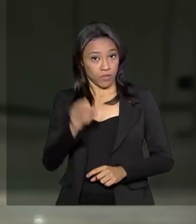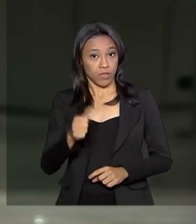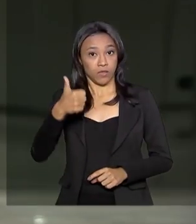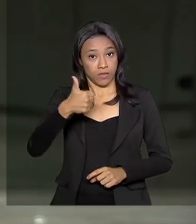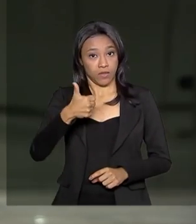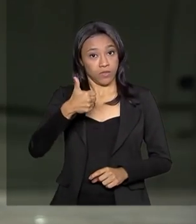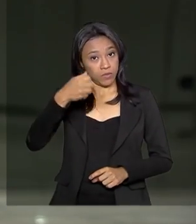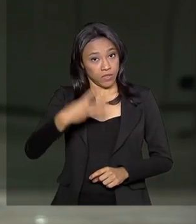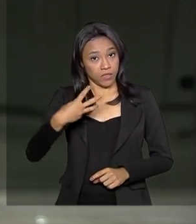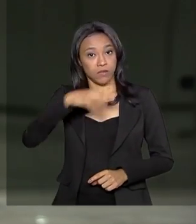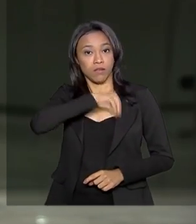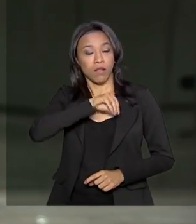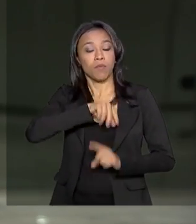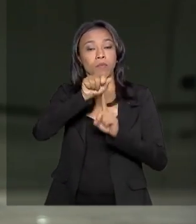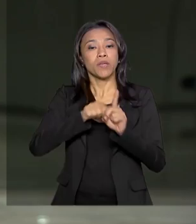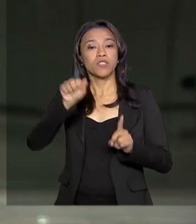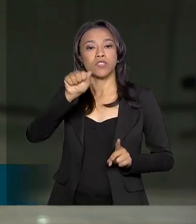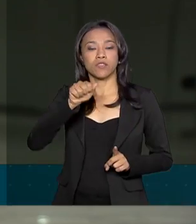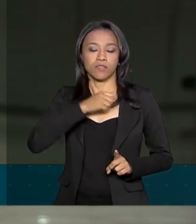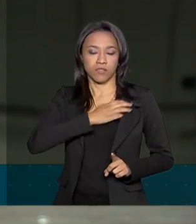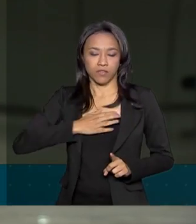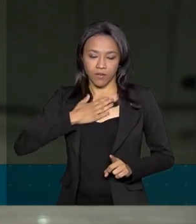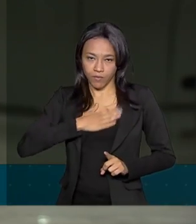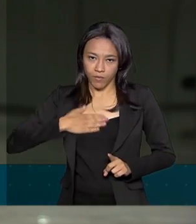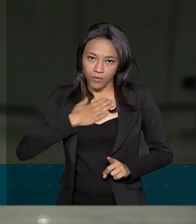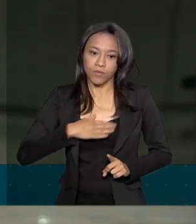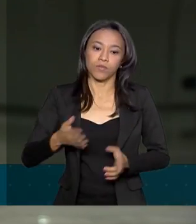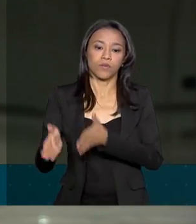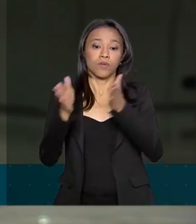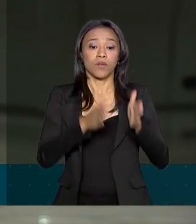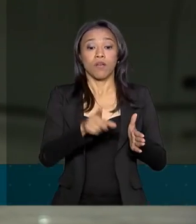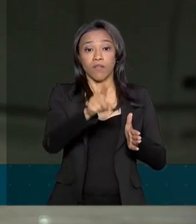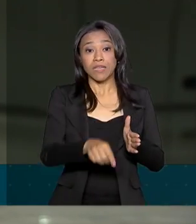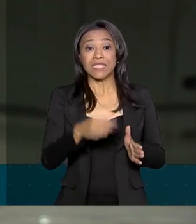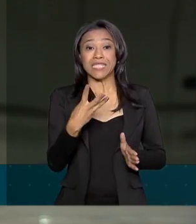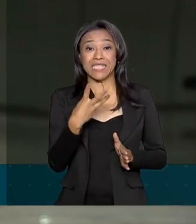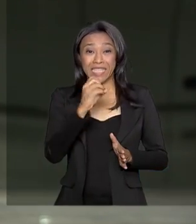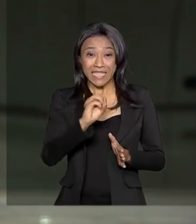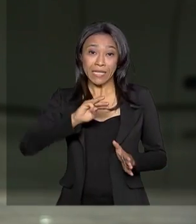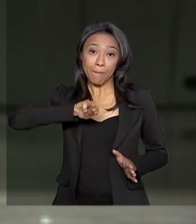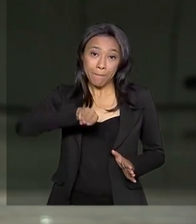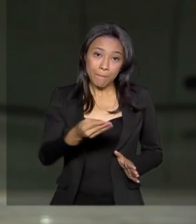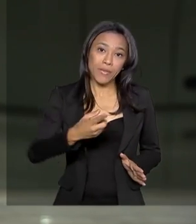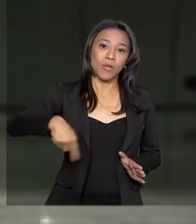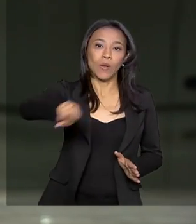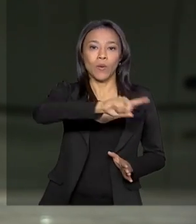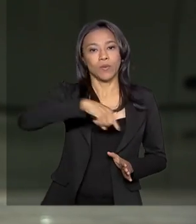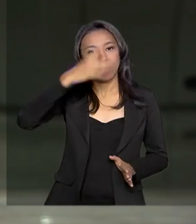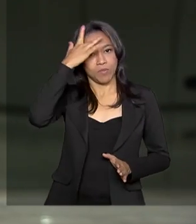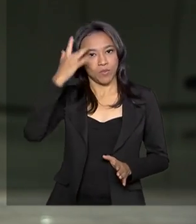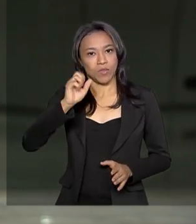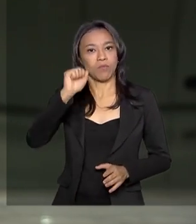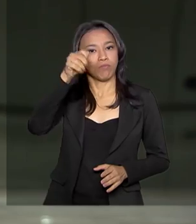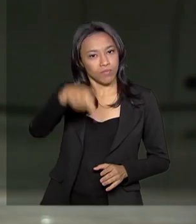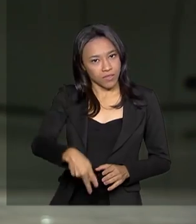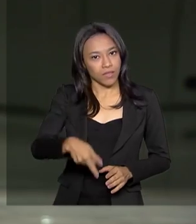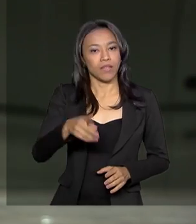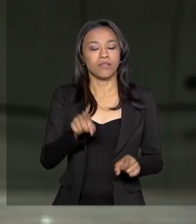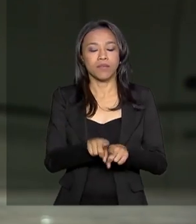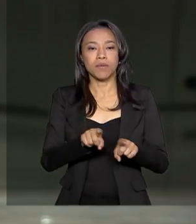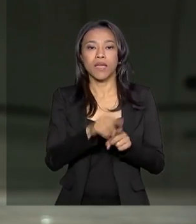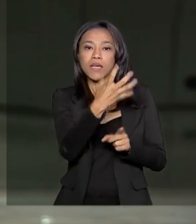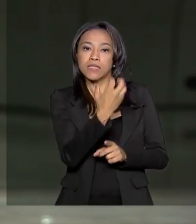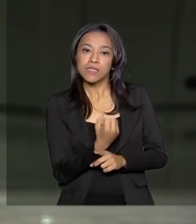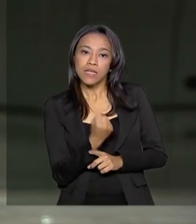Serão liberados R$ 21 bilhões a cerca de 30 milhões de aposentados e pensionistas no final do mês